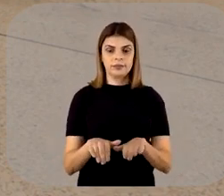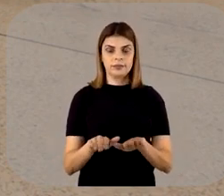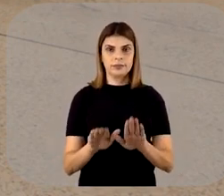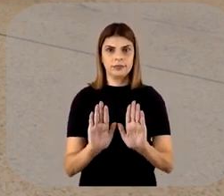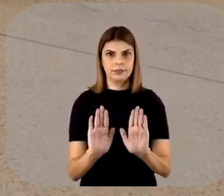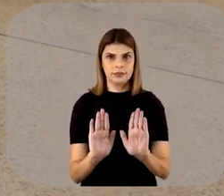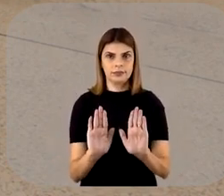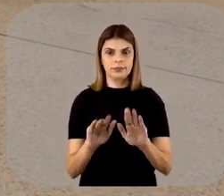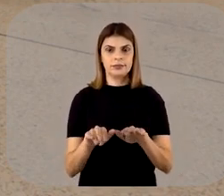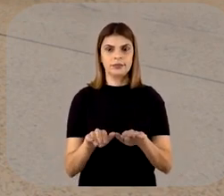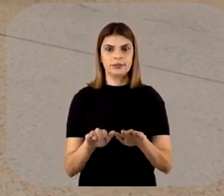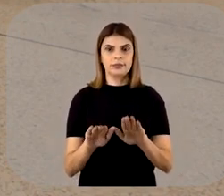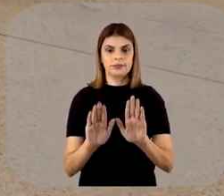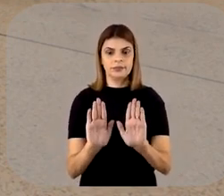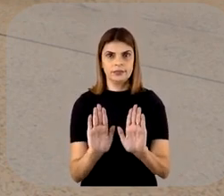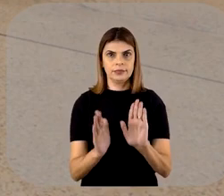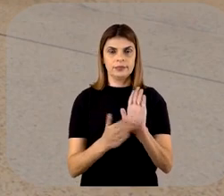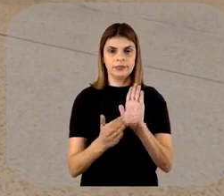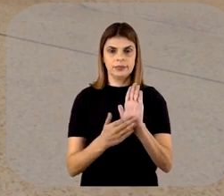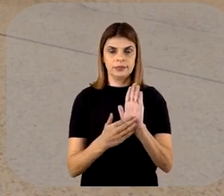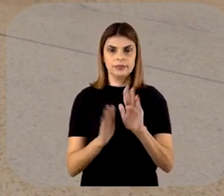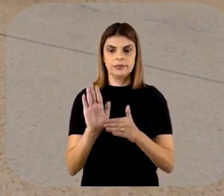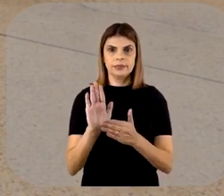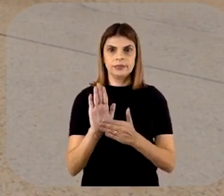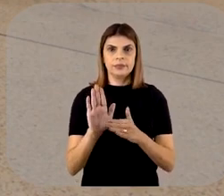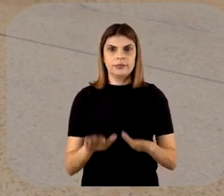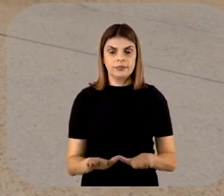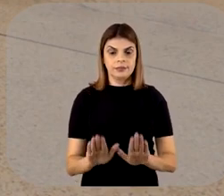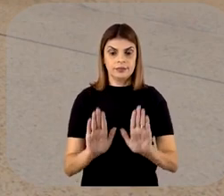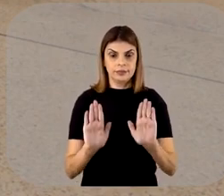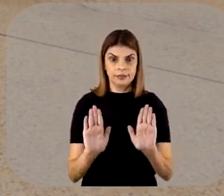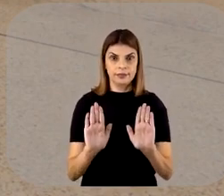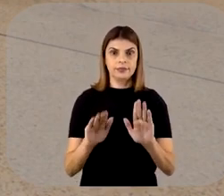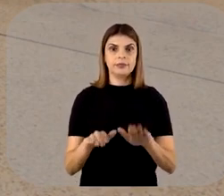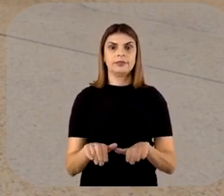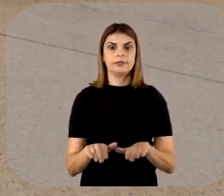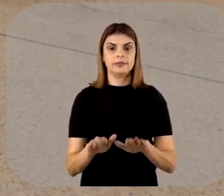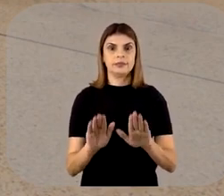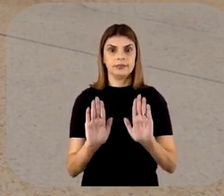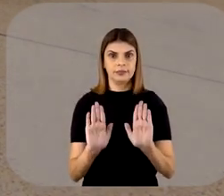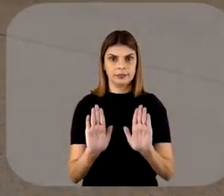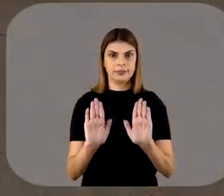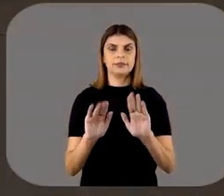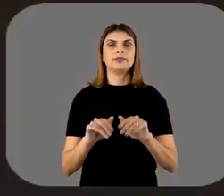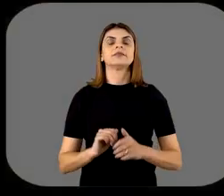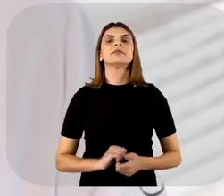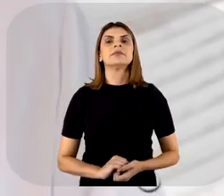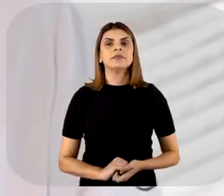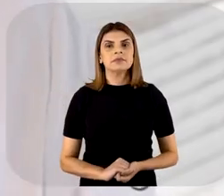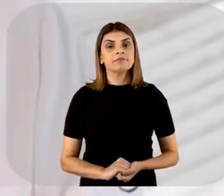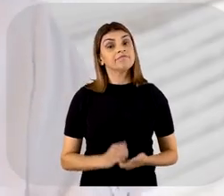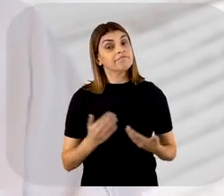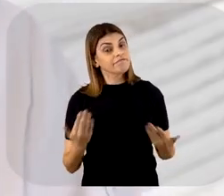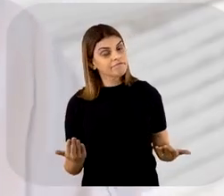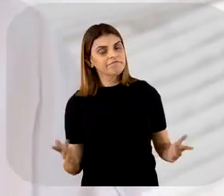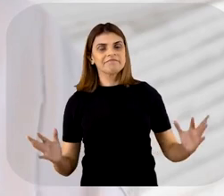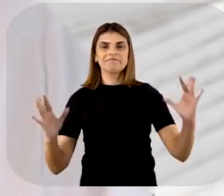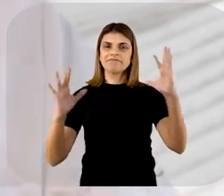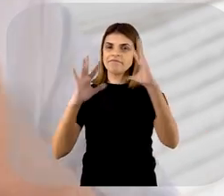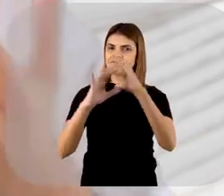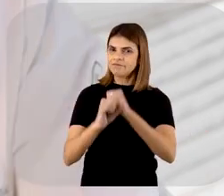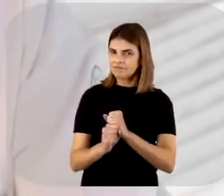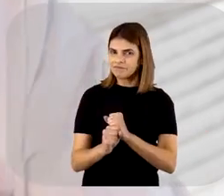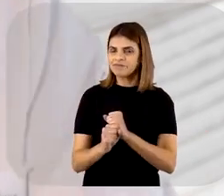os dedos, né? Apoiar o peso no calcanhar e levantar os dedos. Bom,